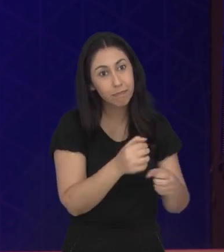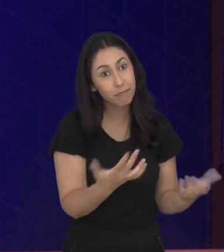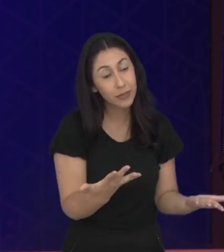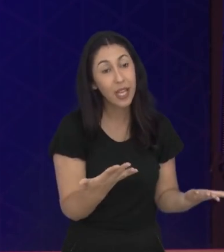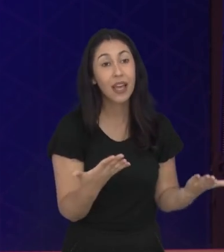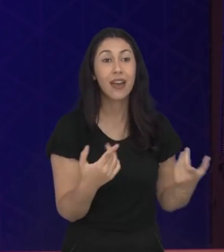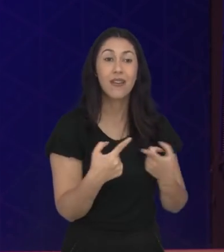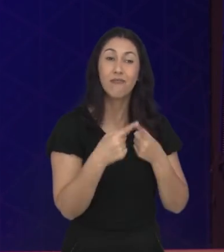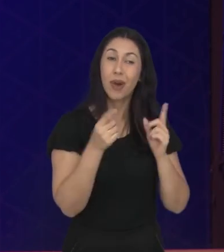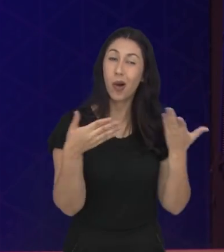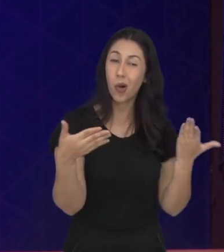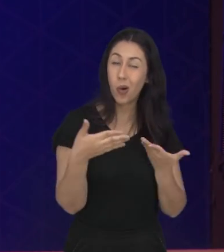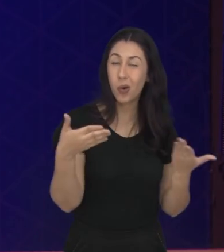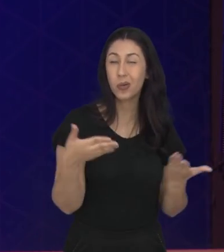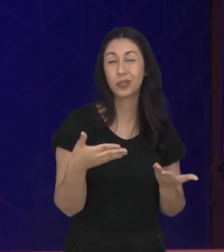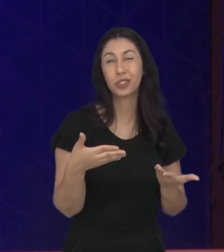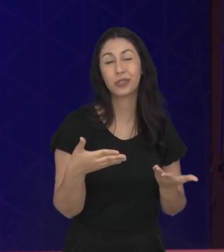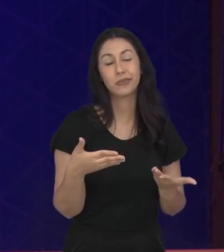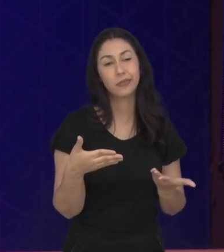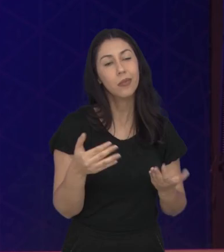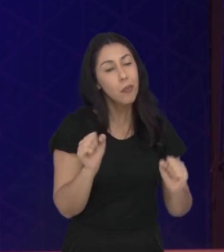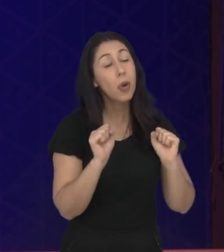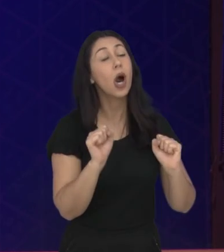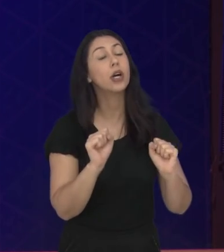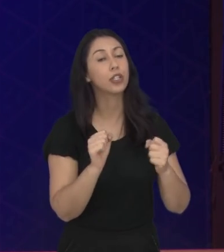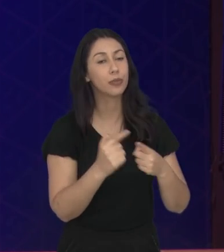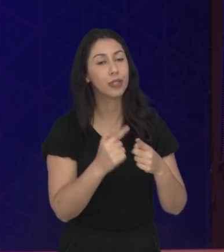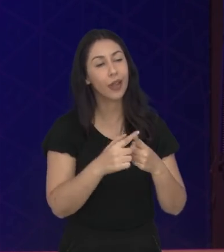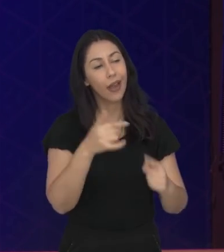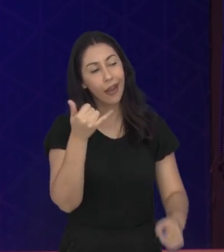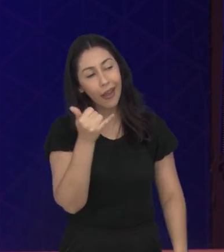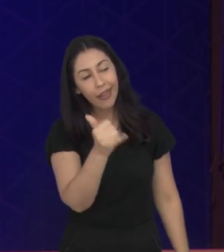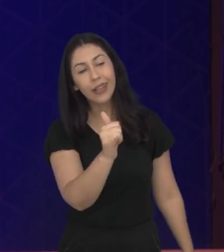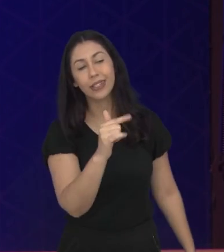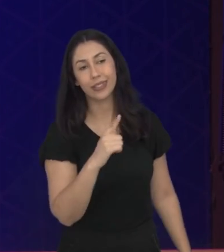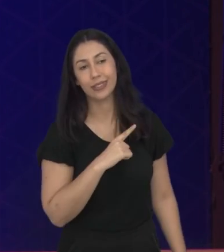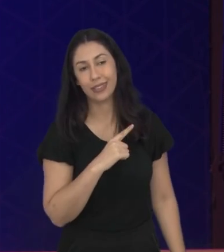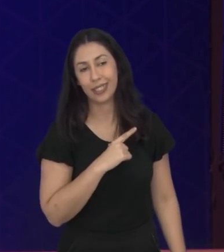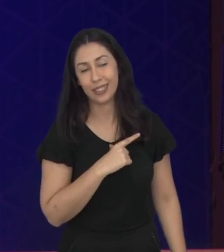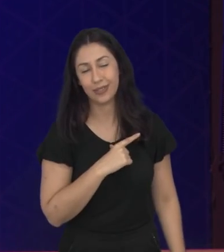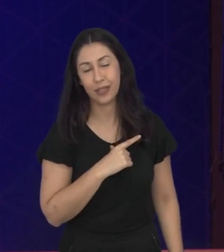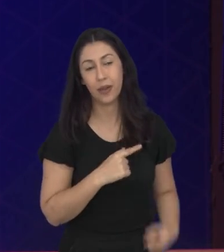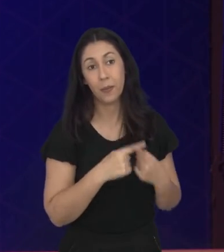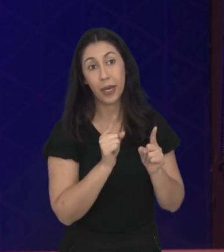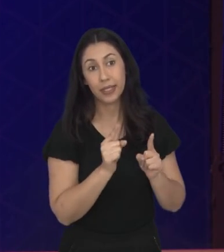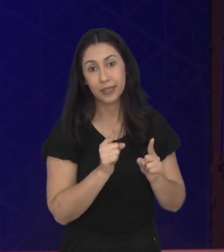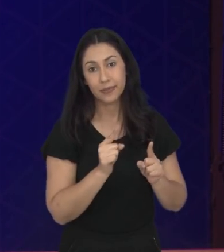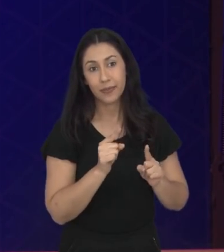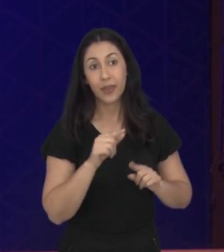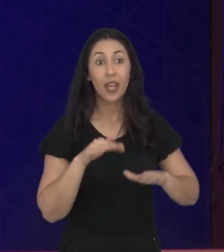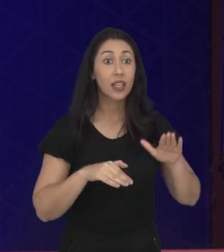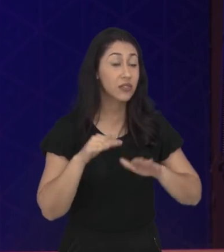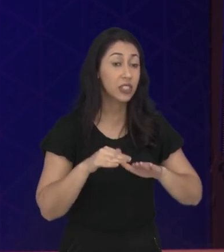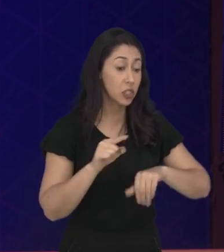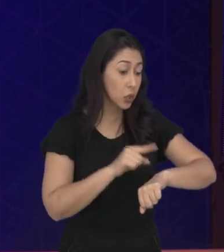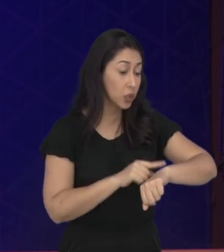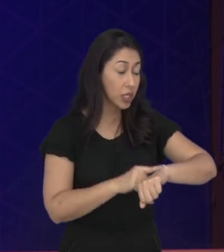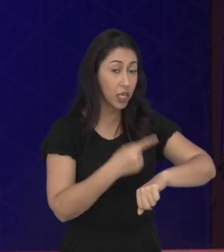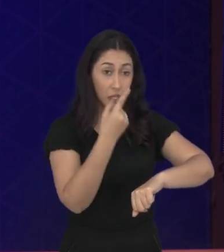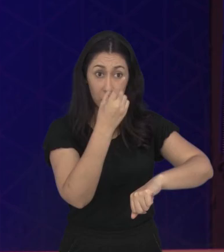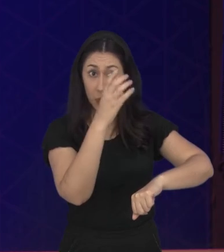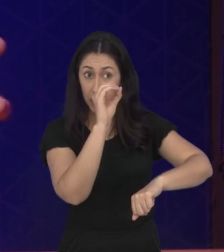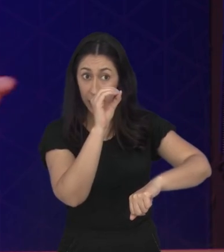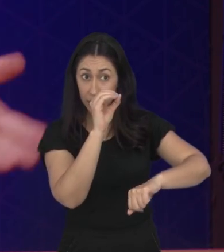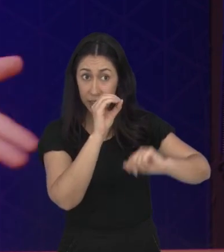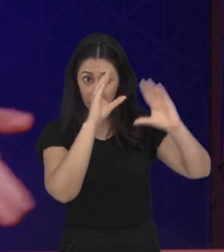breu. Mas hoje a gente sabe que é possível, só que também tem essa problemática de, por exemplo, às 10 você já